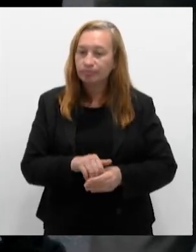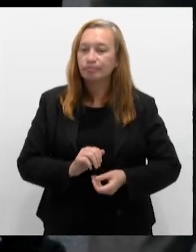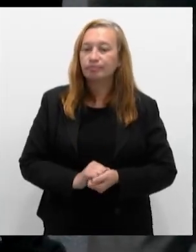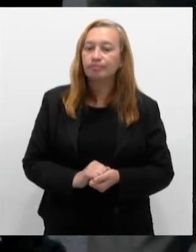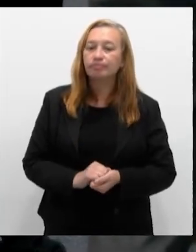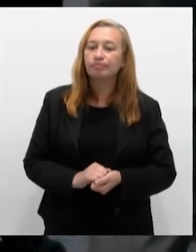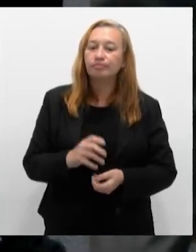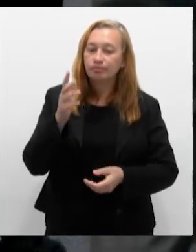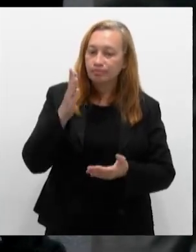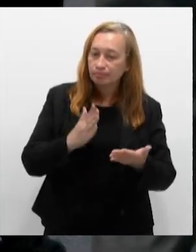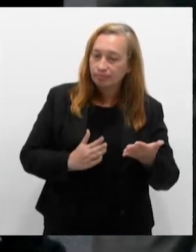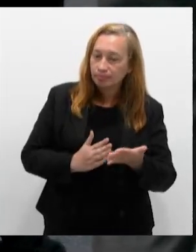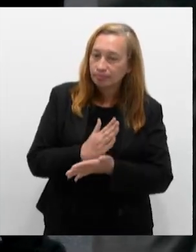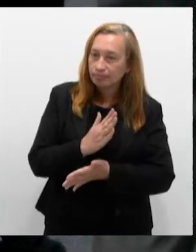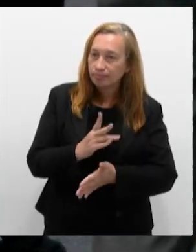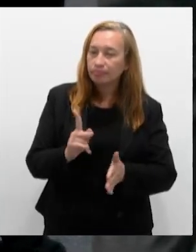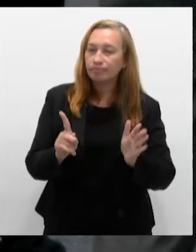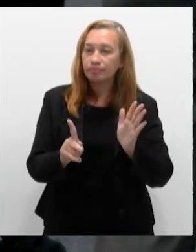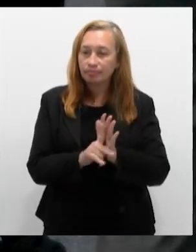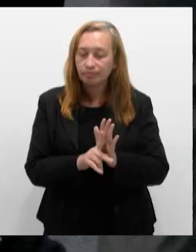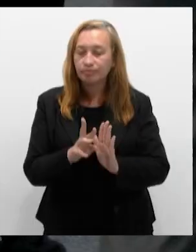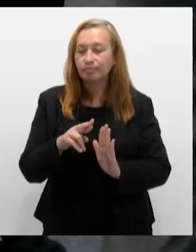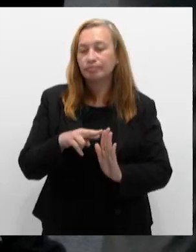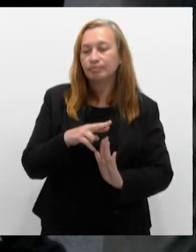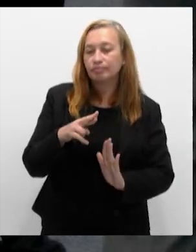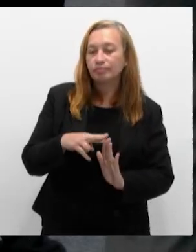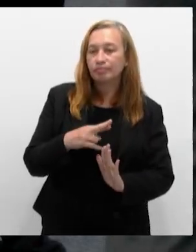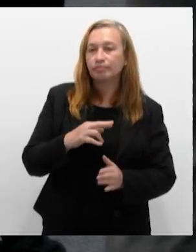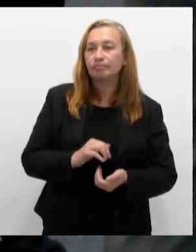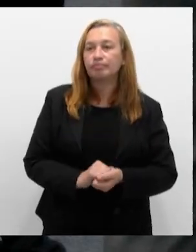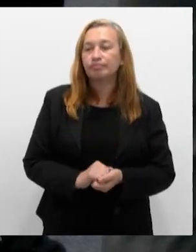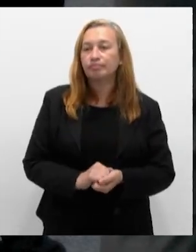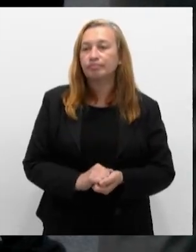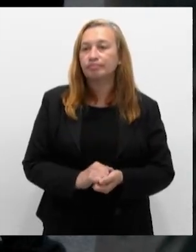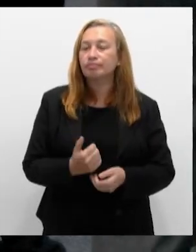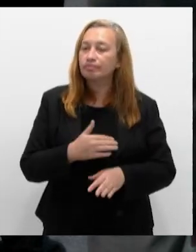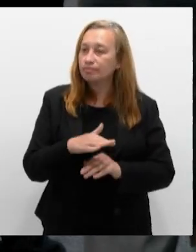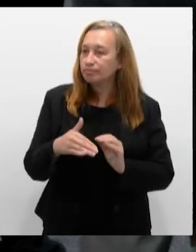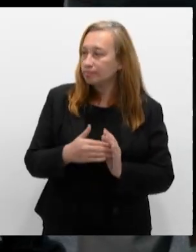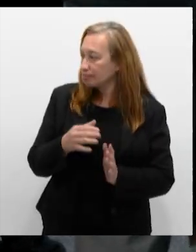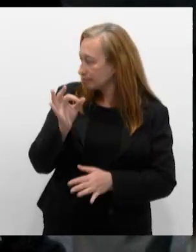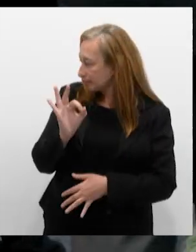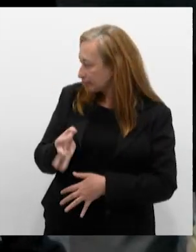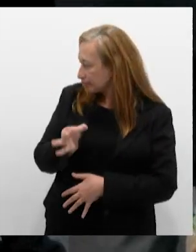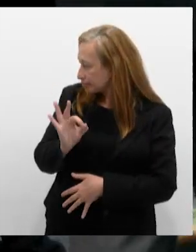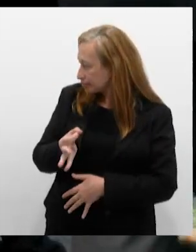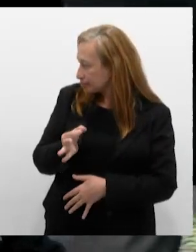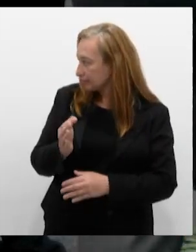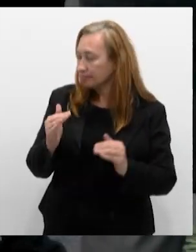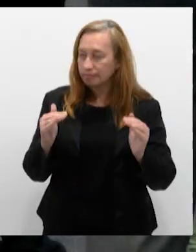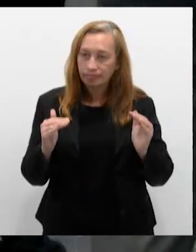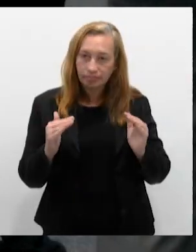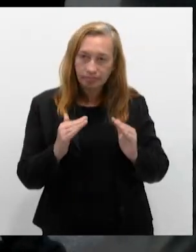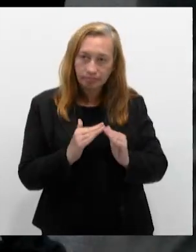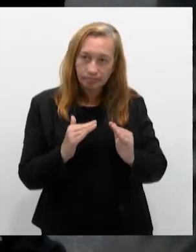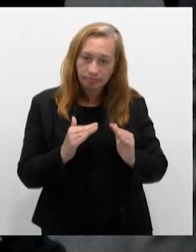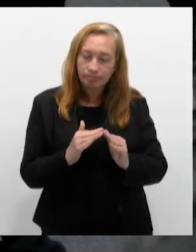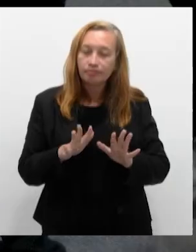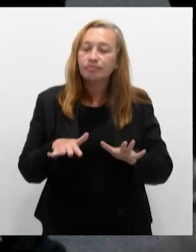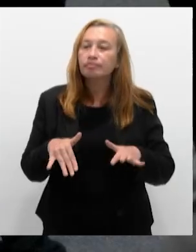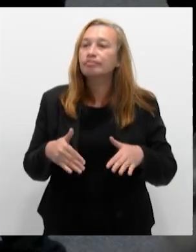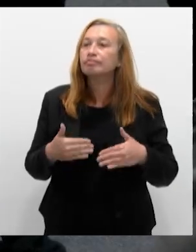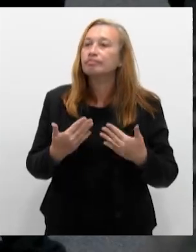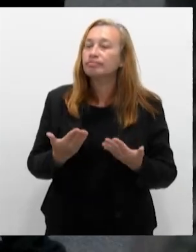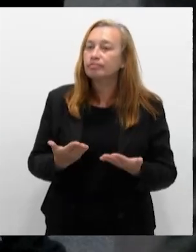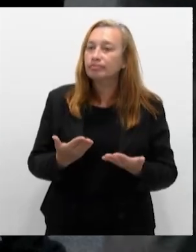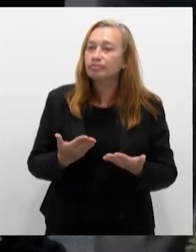a aprovação do presente projeto de resolução. E, com toda certeza, esta casa, quando